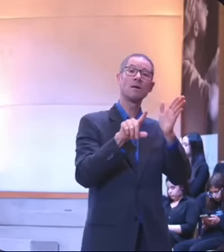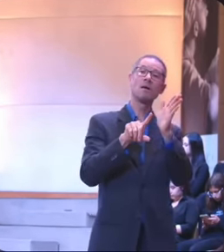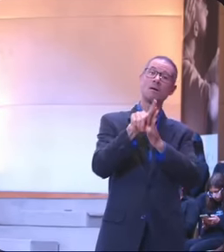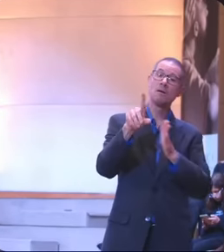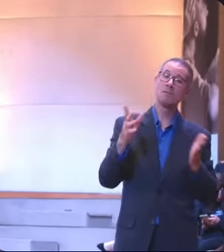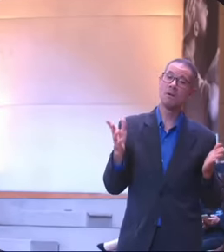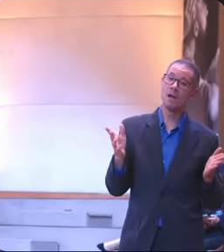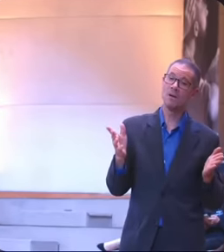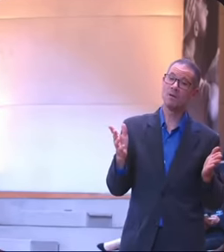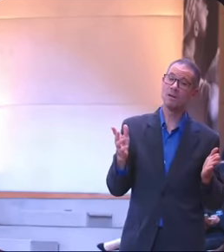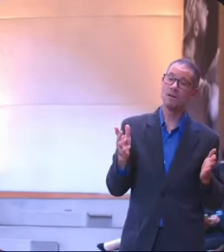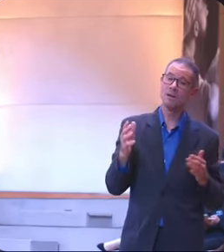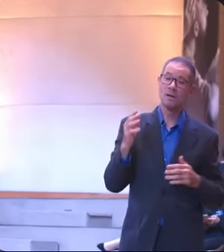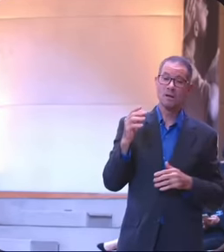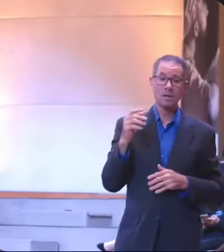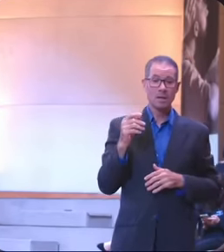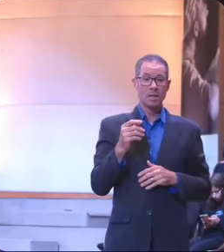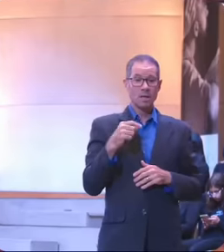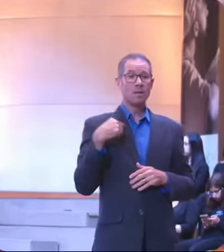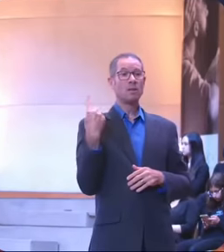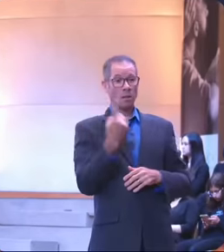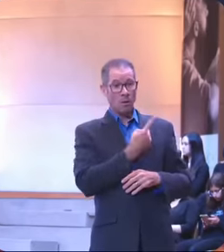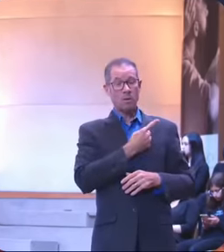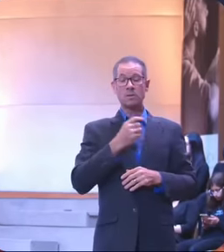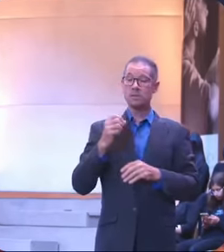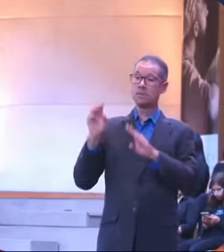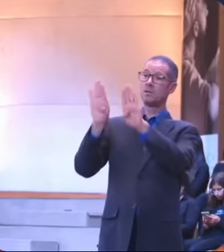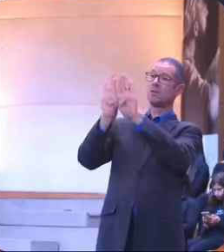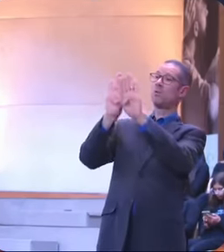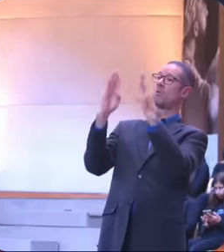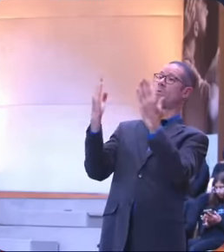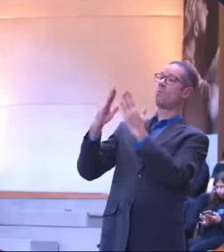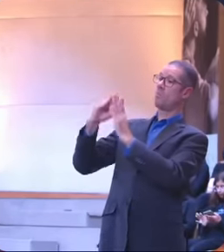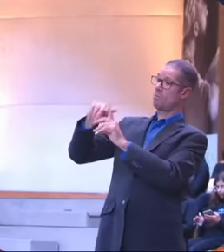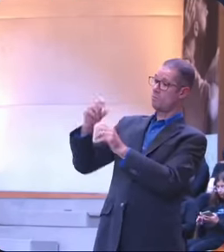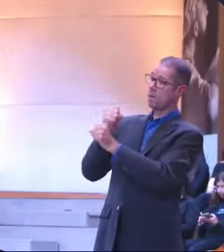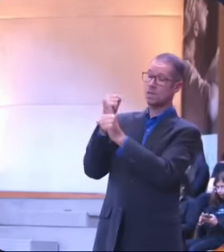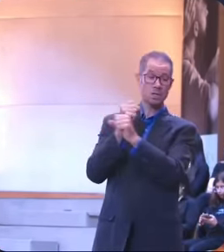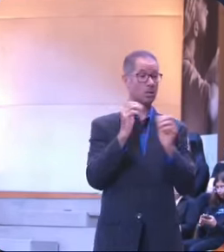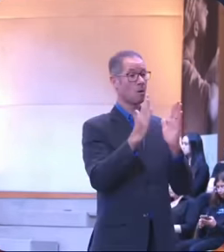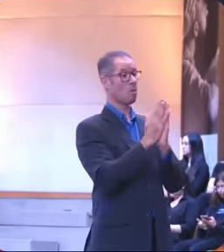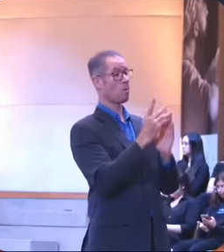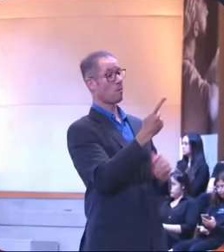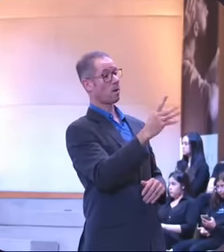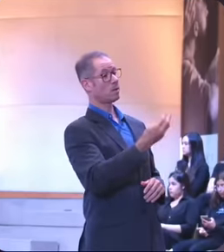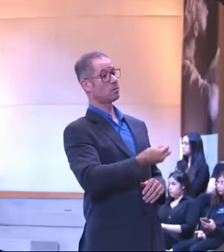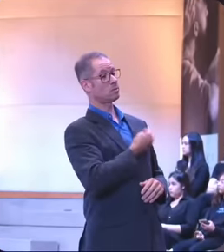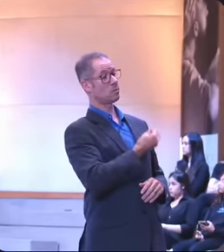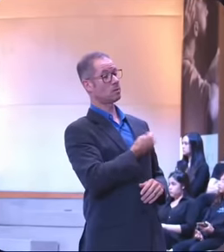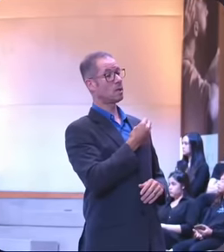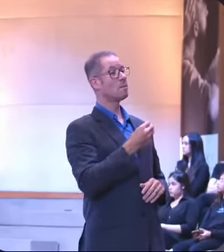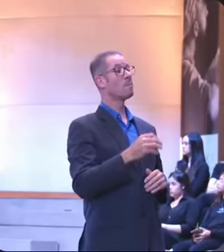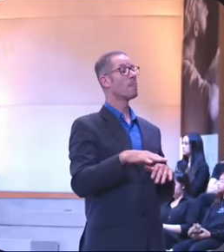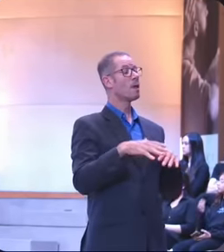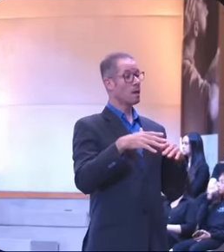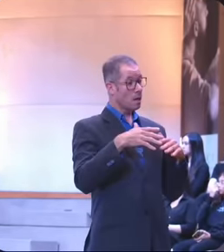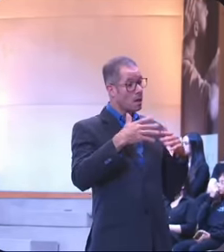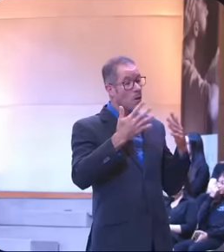pergunto. Sabe, nós estamos abrindo aqui uma igreja do lado e nós queremos orar pela sua vida. Qual é